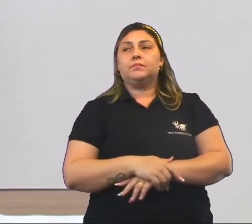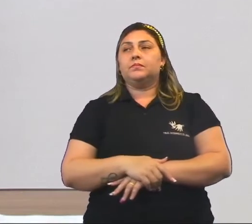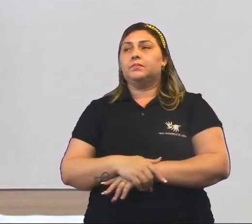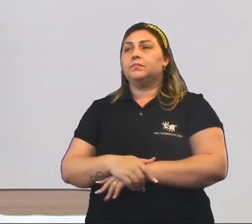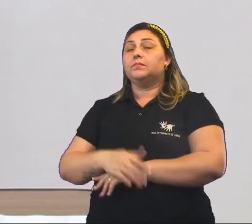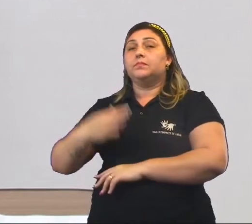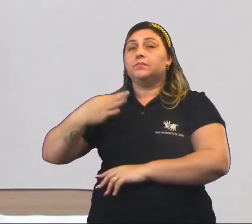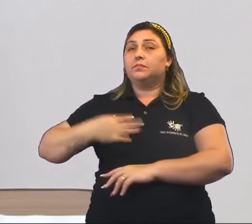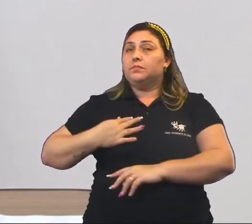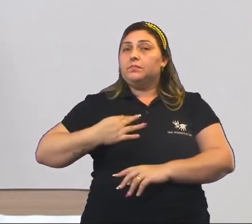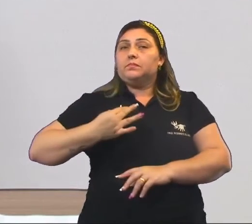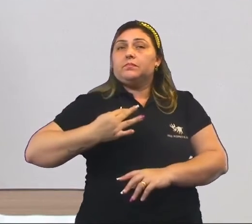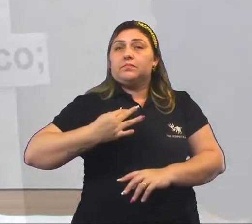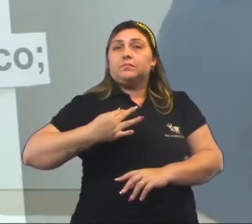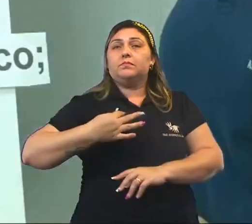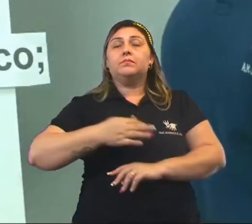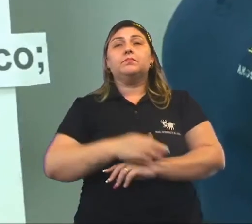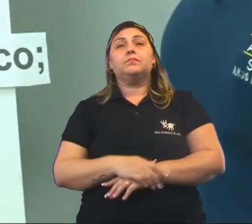Voluntário.